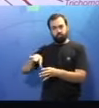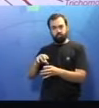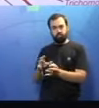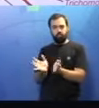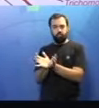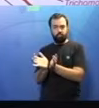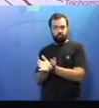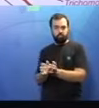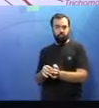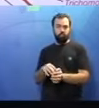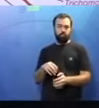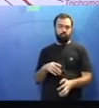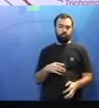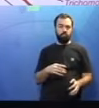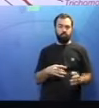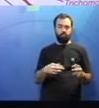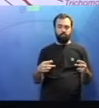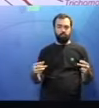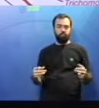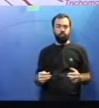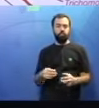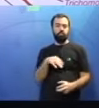fungos, animais, protozoários.